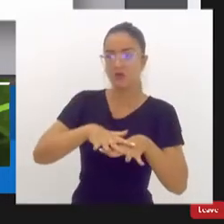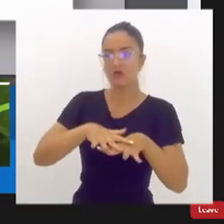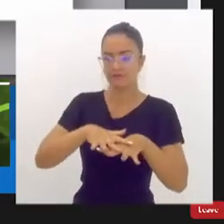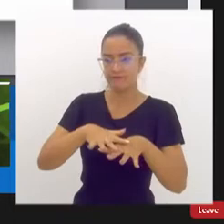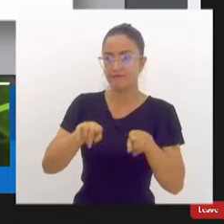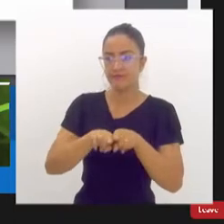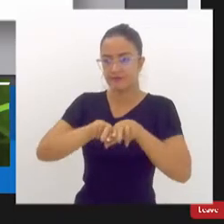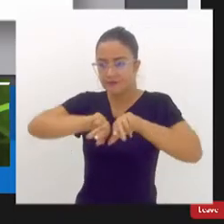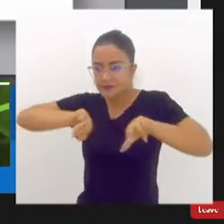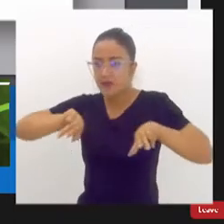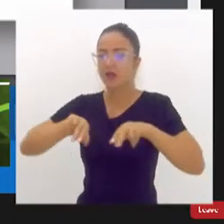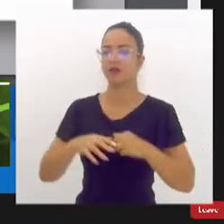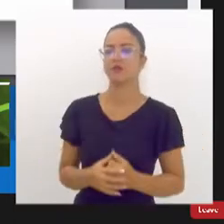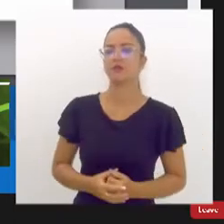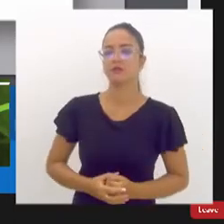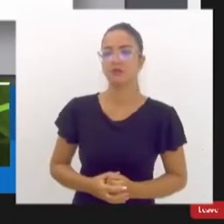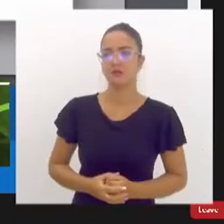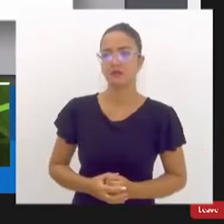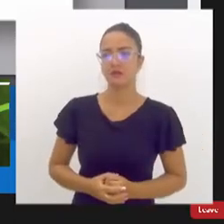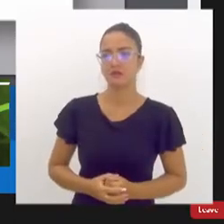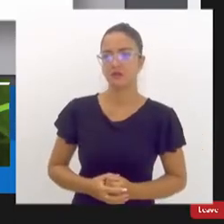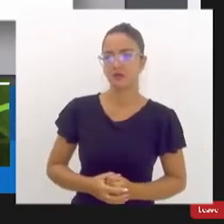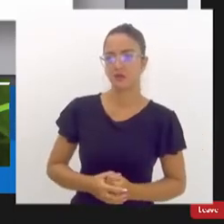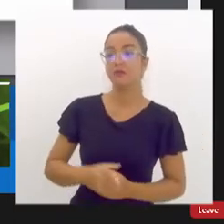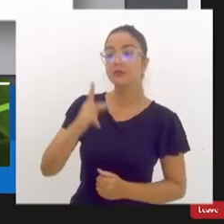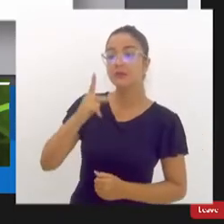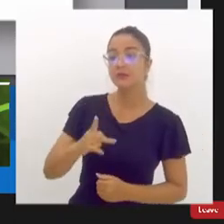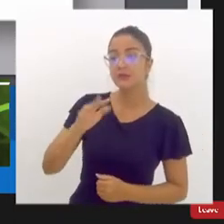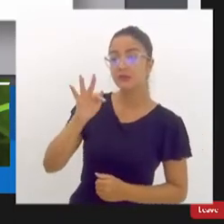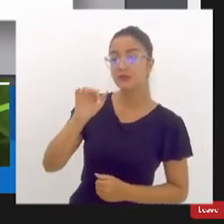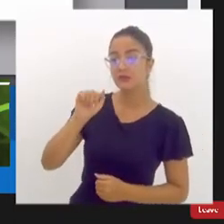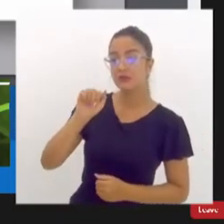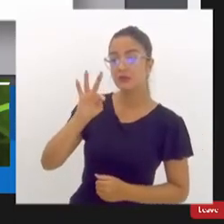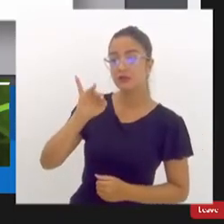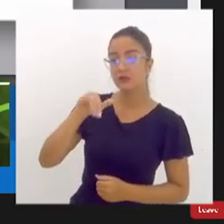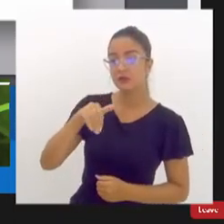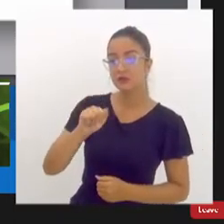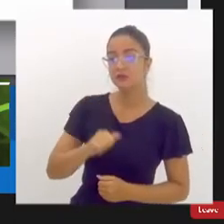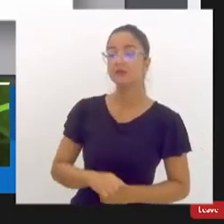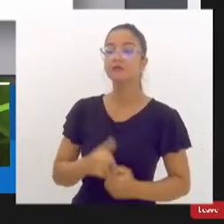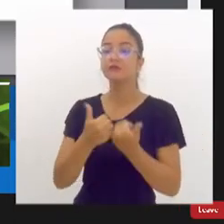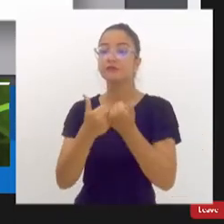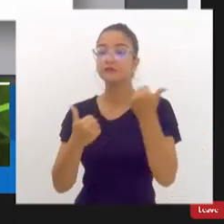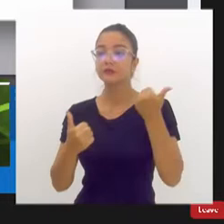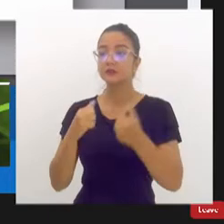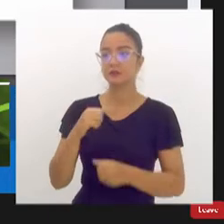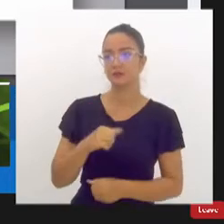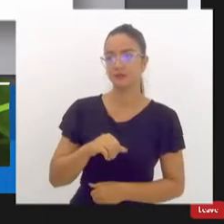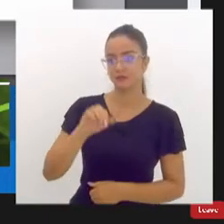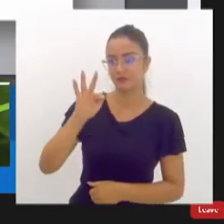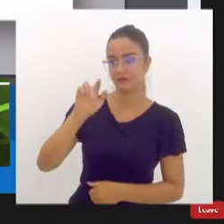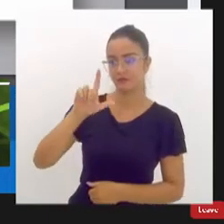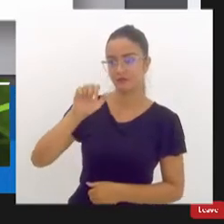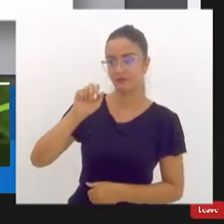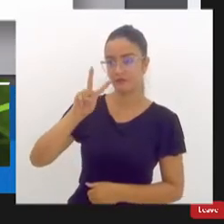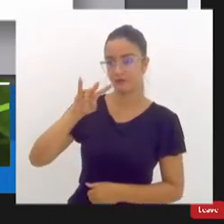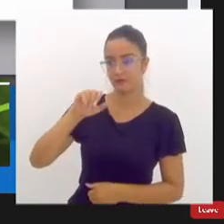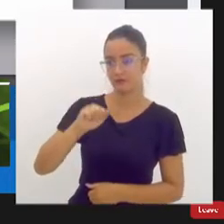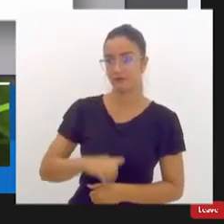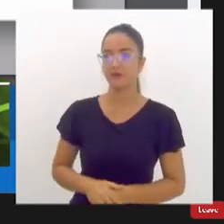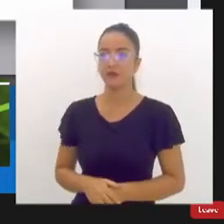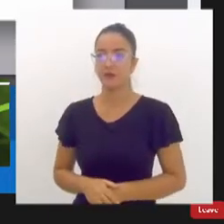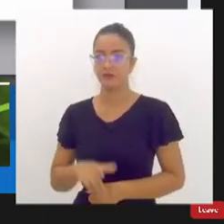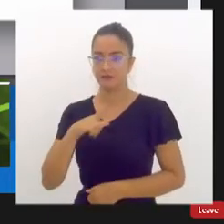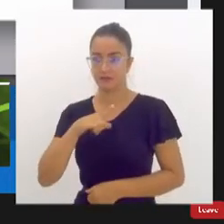da conselheira Fátima Baima de Oliveira, vice-presidência da conselheira Flávia Monteiro de Barros. Os conselheiros integrantes são